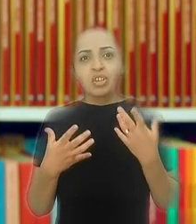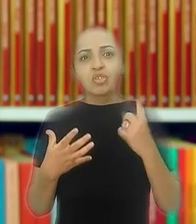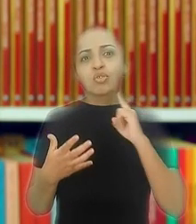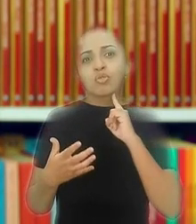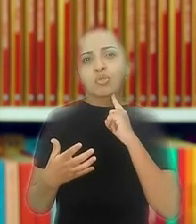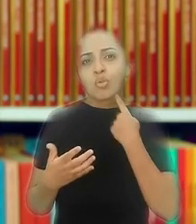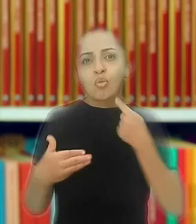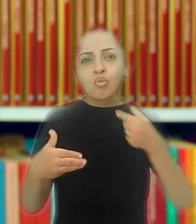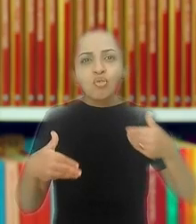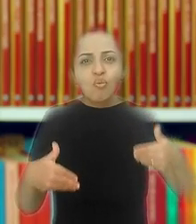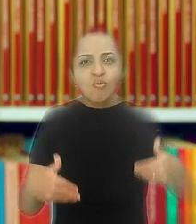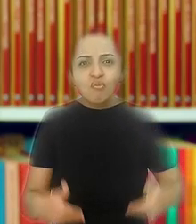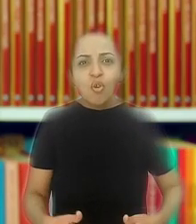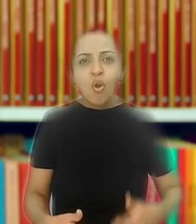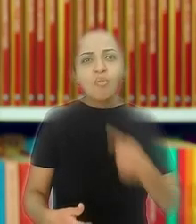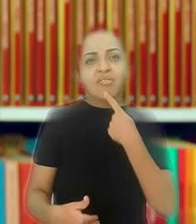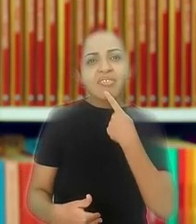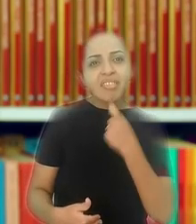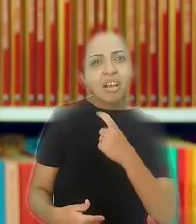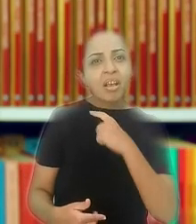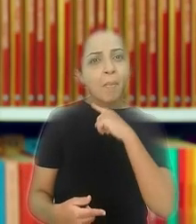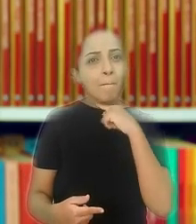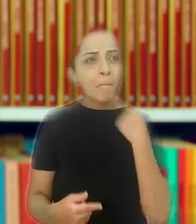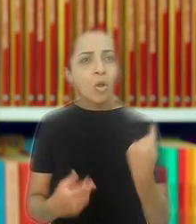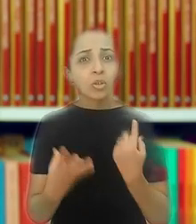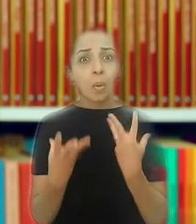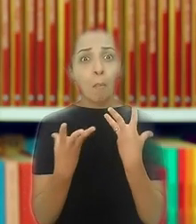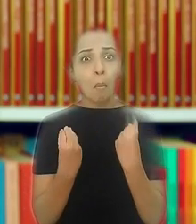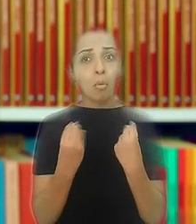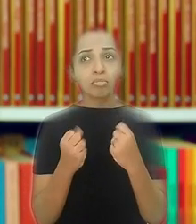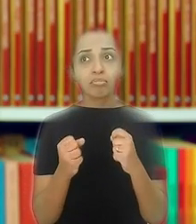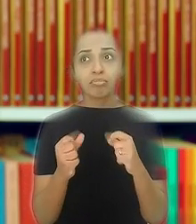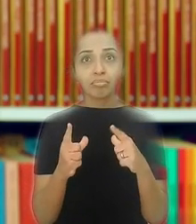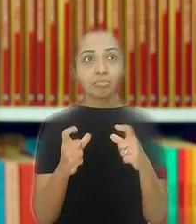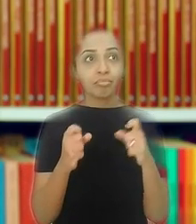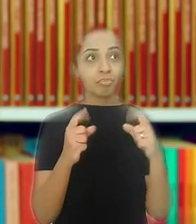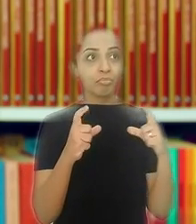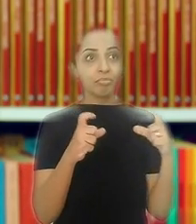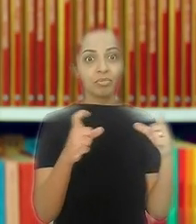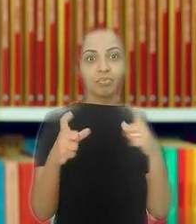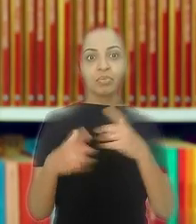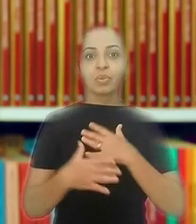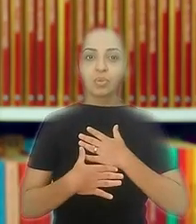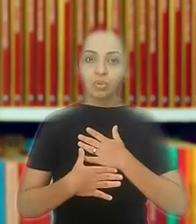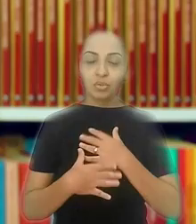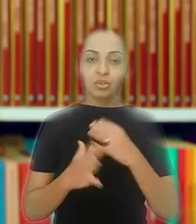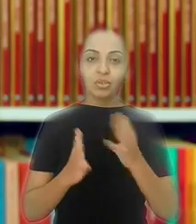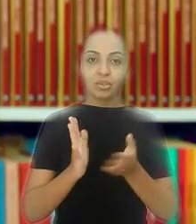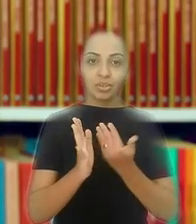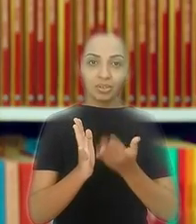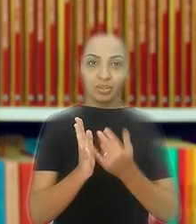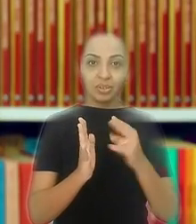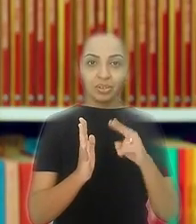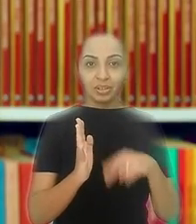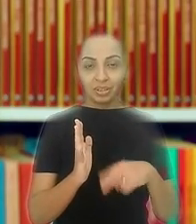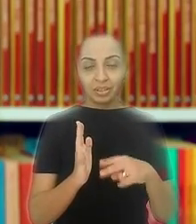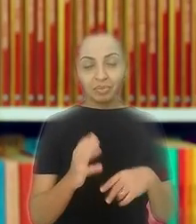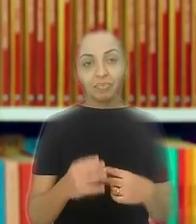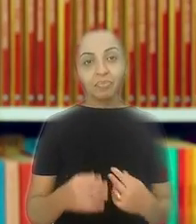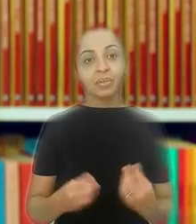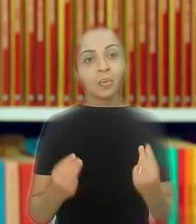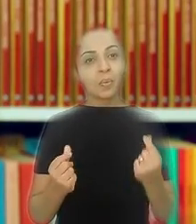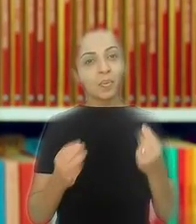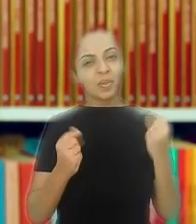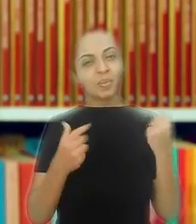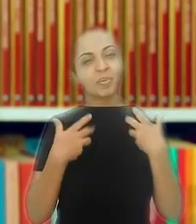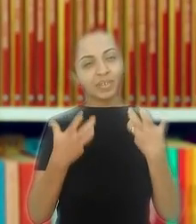muita violência muita sujeira muita fome muito sangue muita morte é um livro muito bom eu sempre gostei desse livro eu fiquei já muito